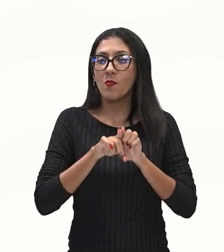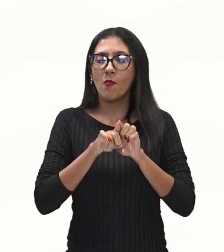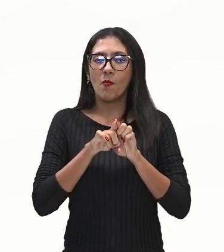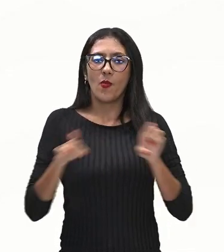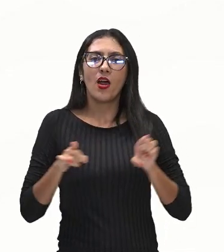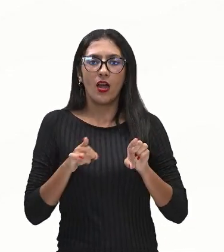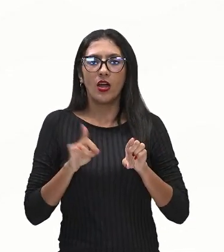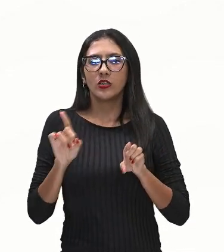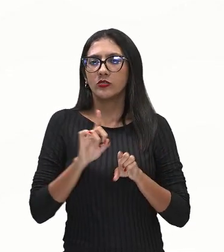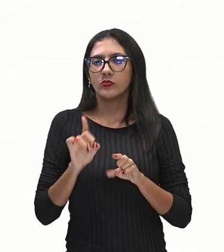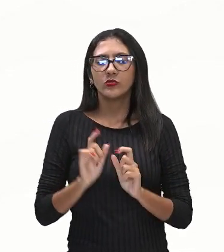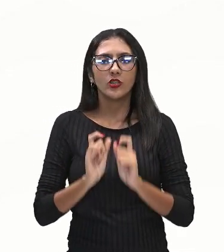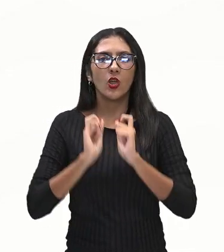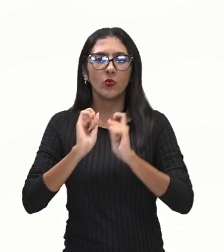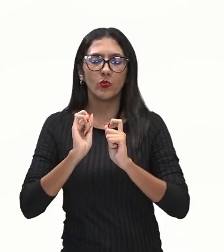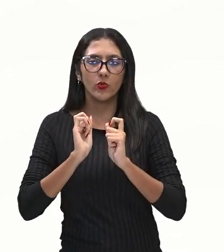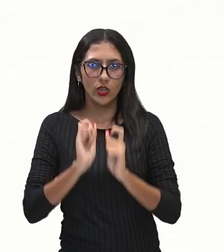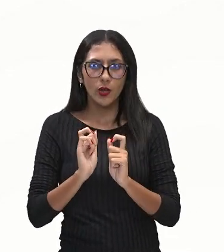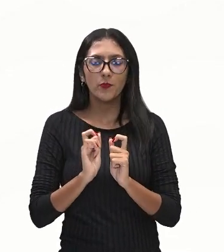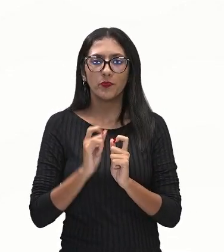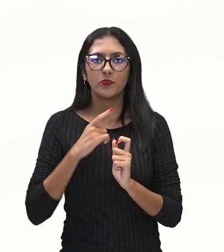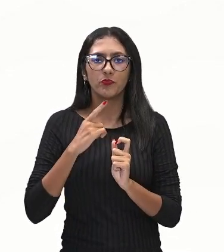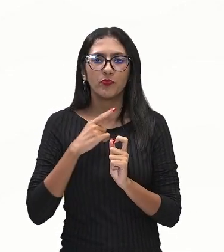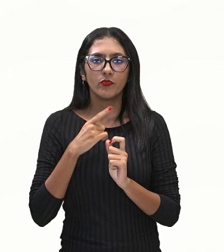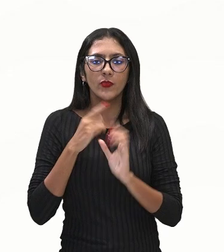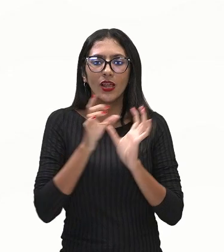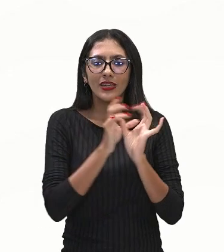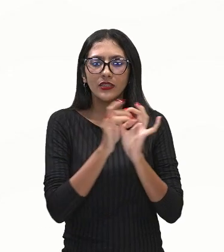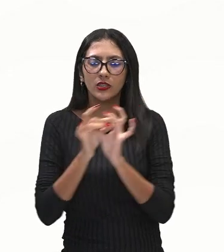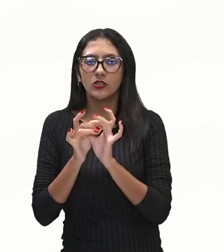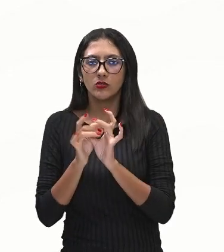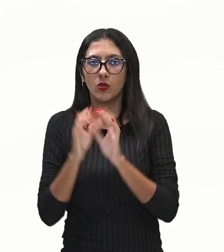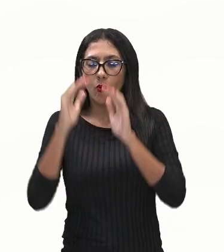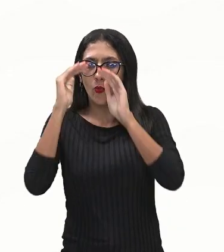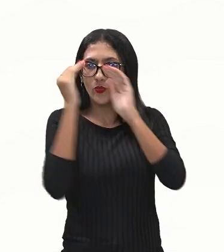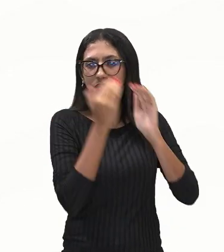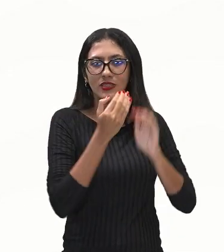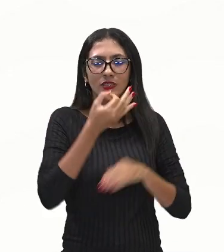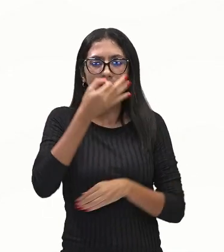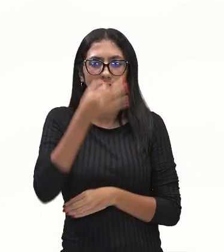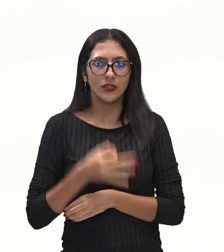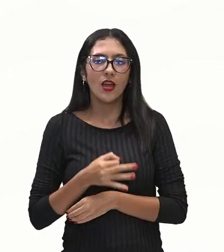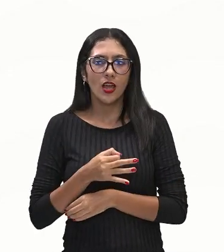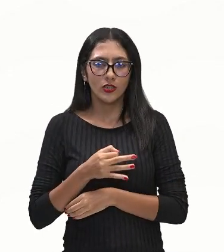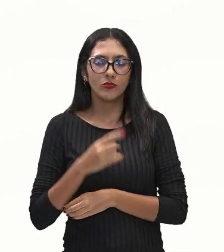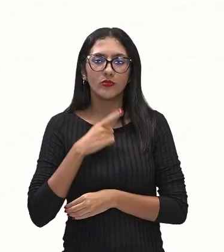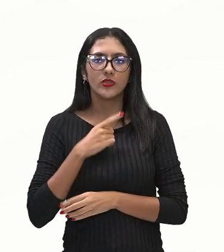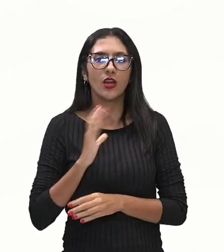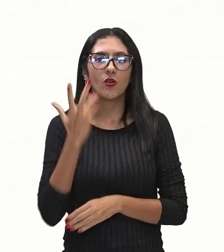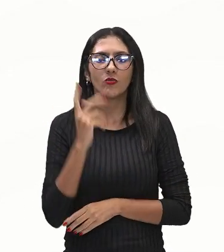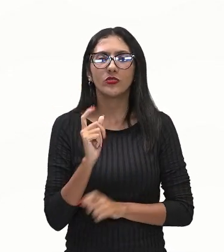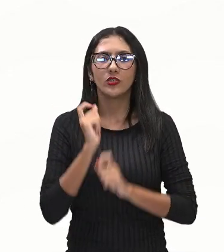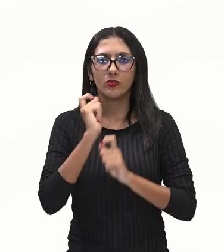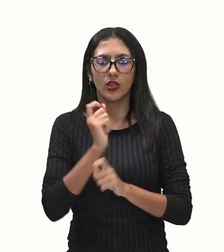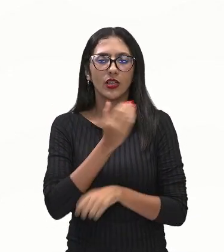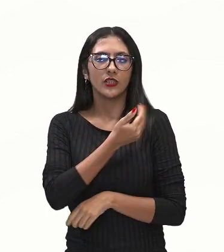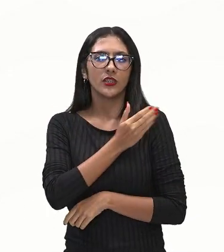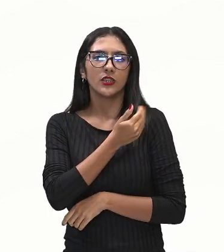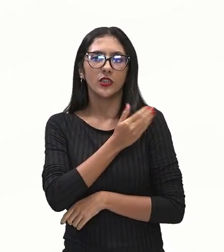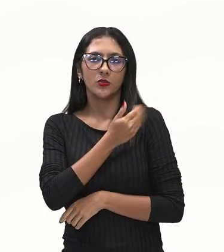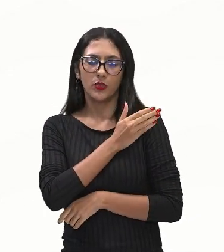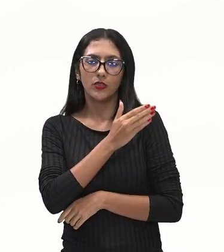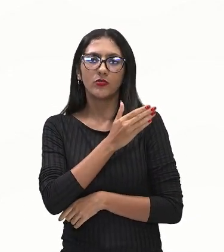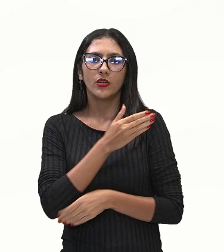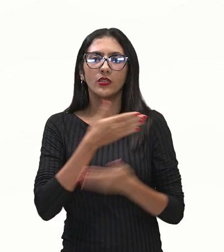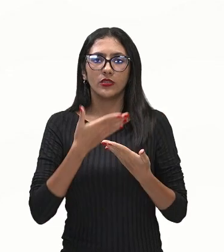não há o que, gente? O cumprimento desse direito, justamente porque ocorre preconceito. Então, seria um dos fatores